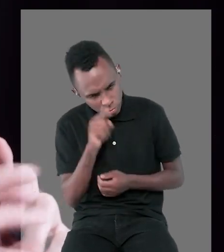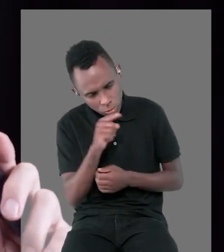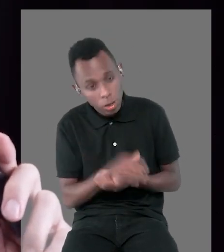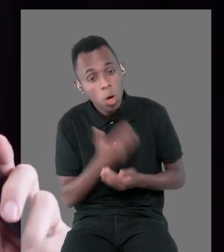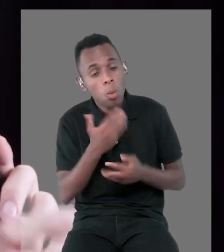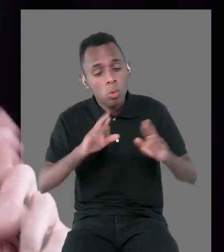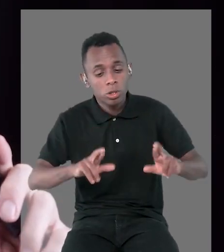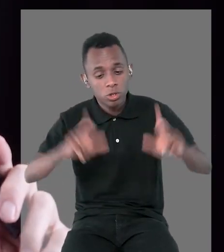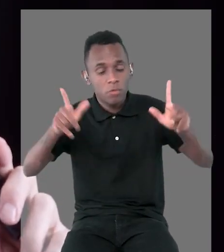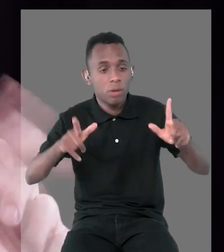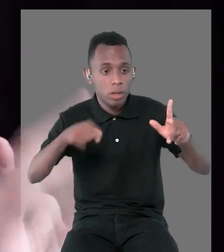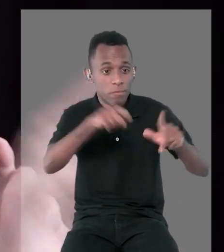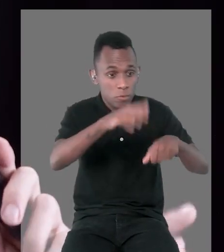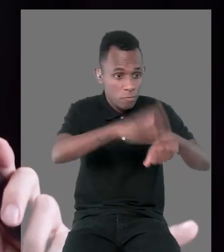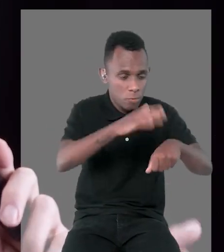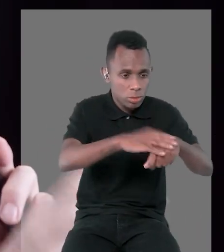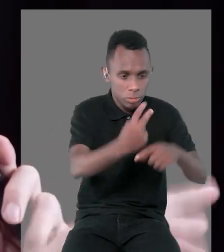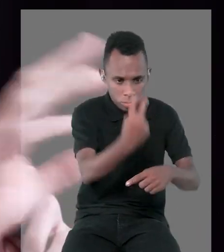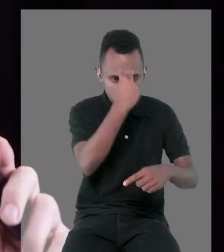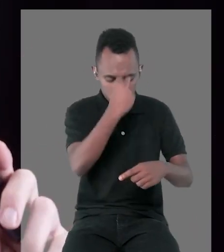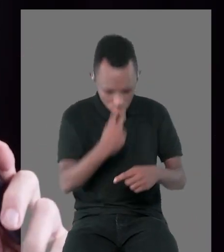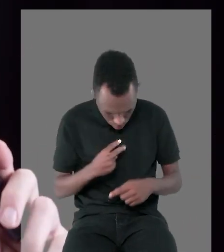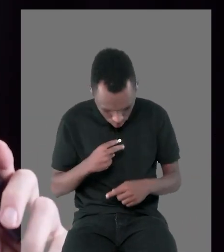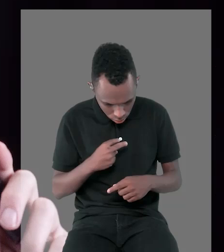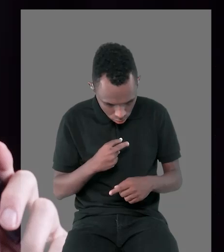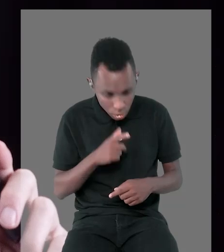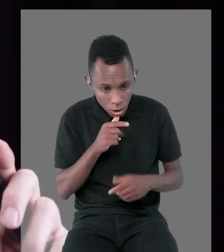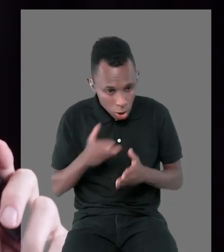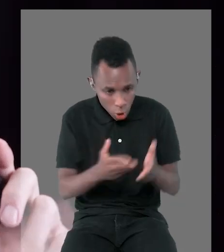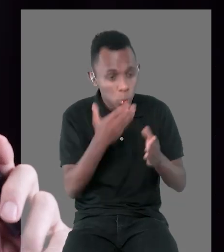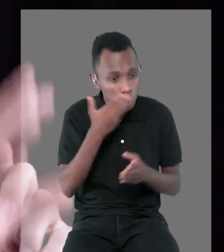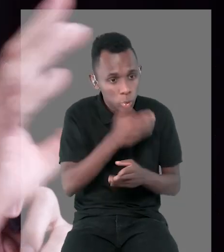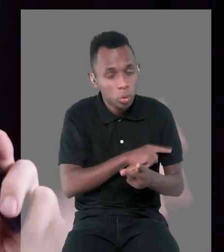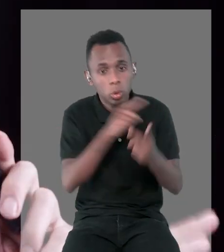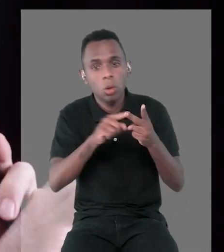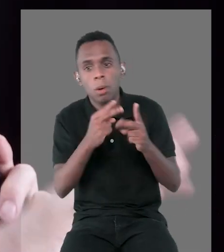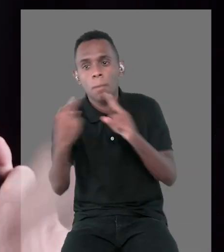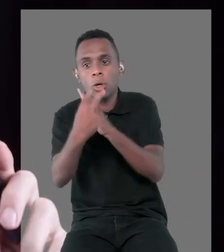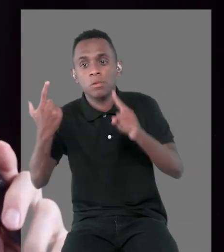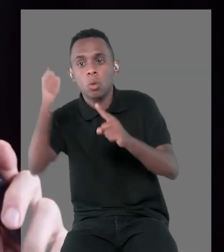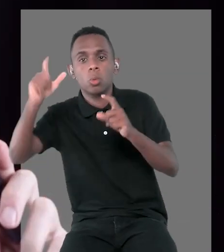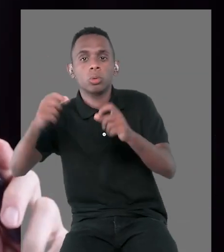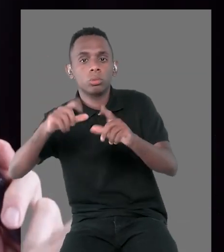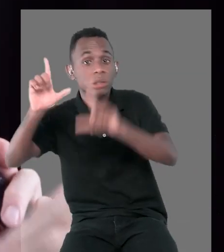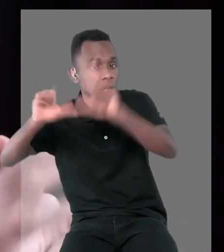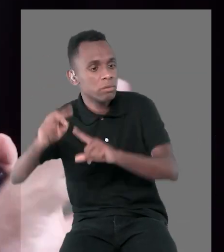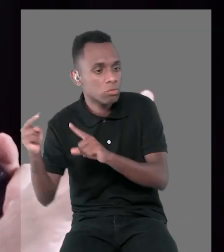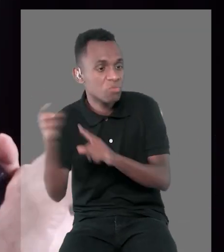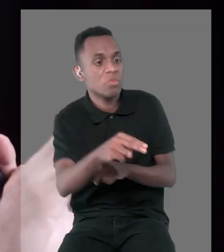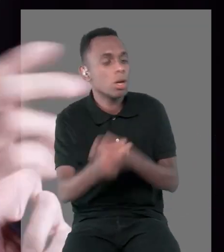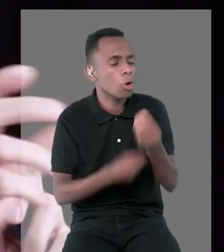Qual é a diferença entre a forma como você se enxerga como atingido do Rio Doce e a imprensa te enxerga como atingido do Rio Doce?